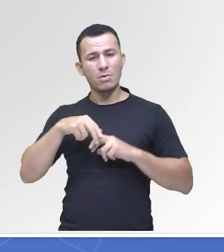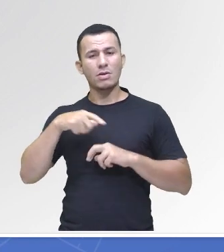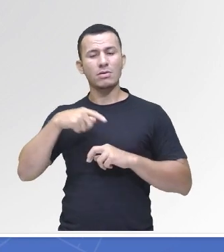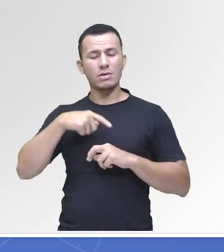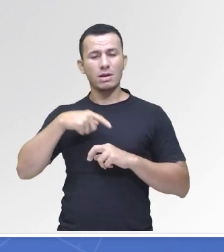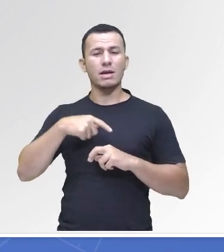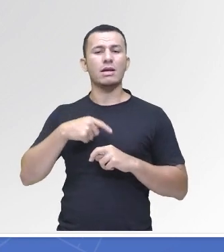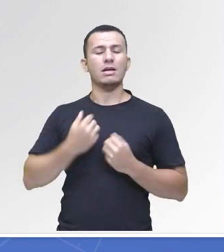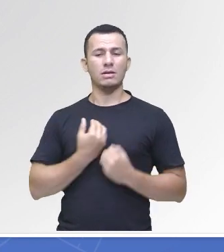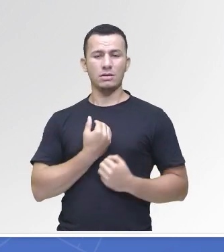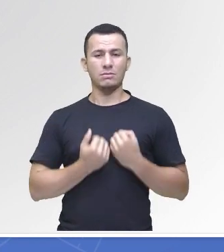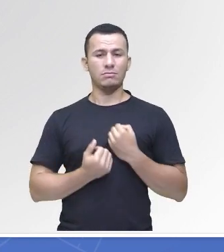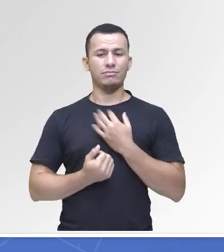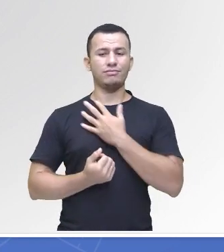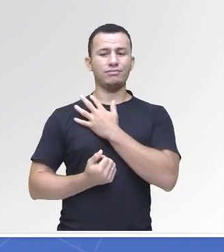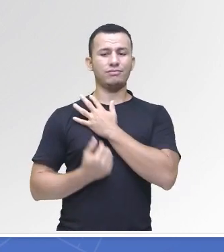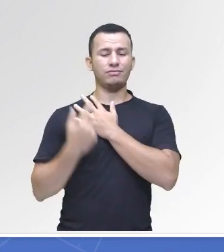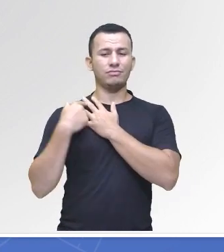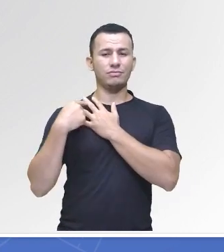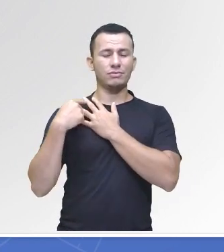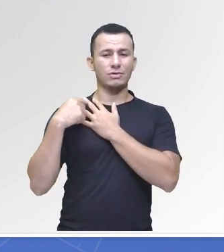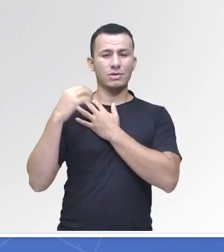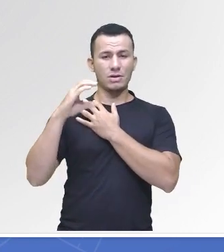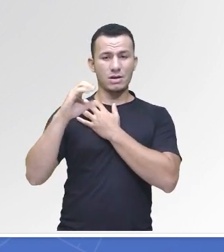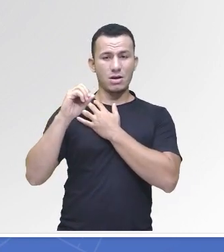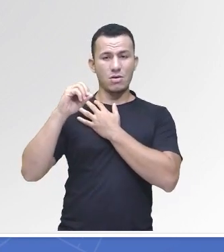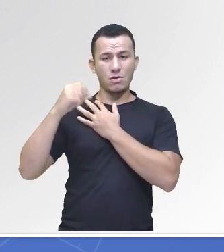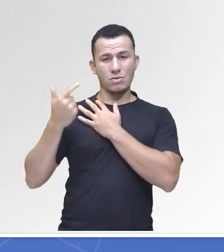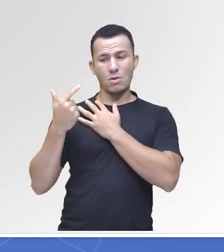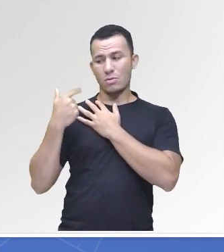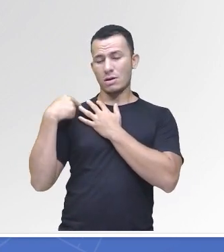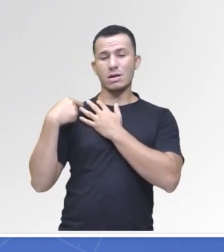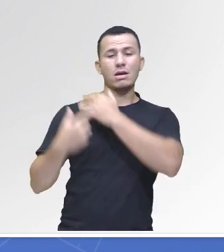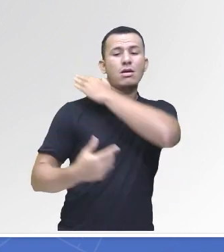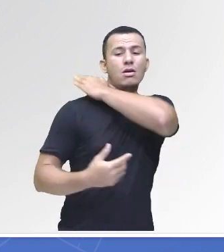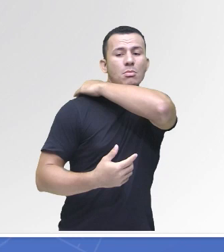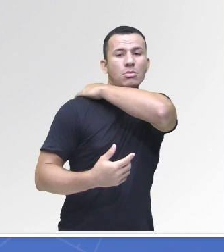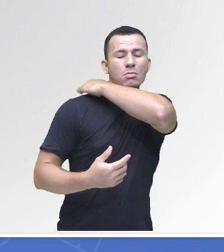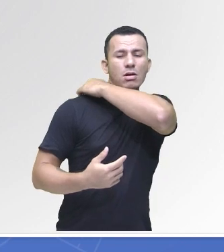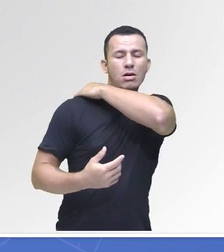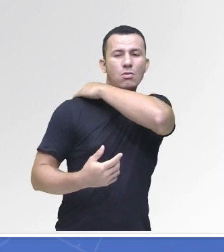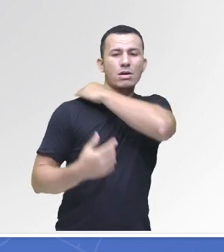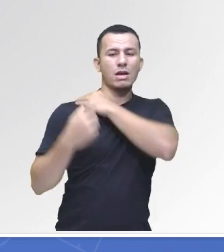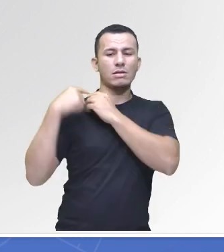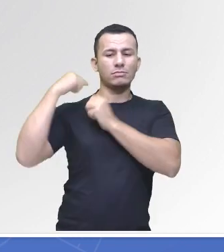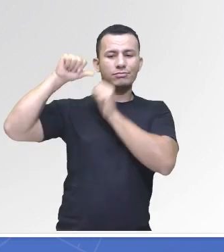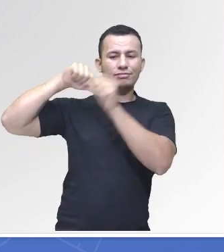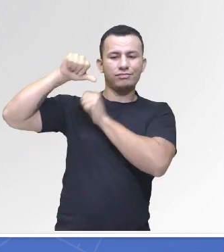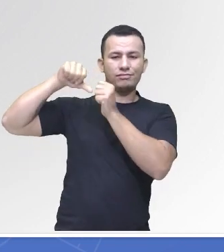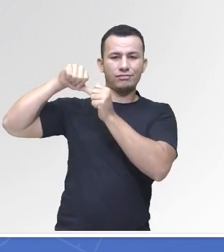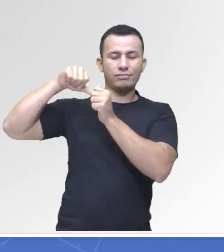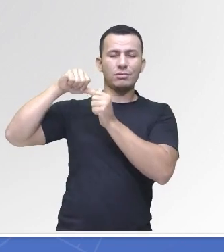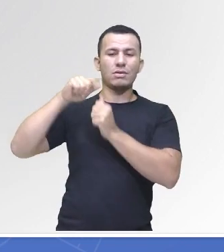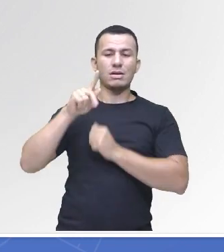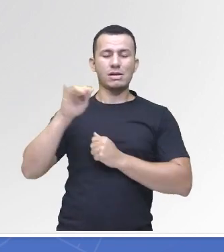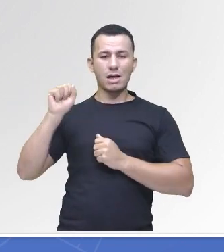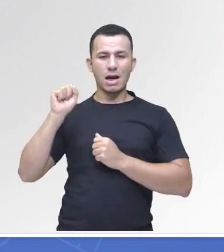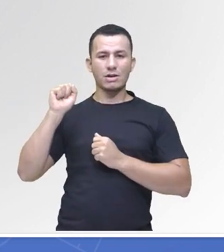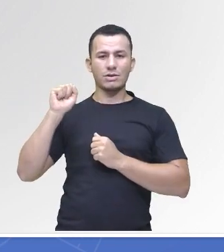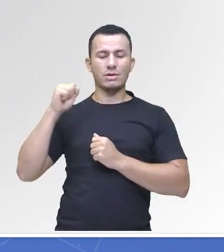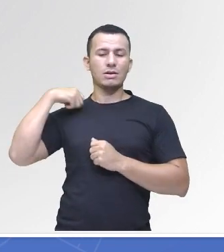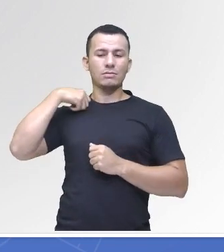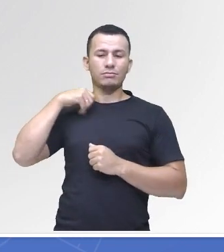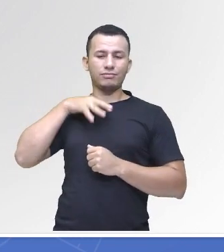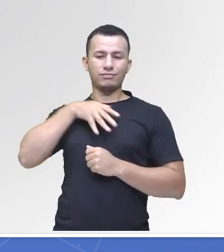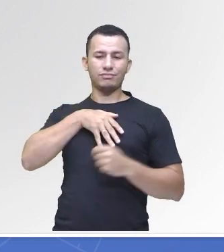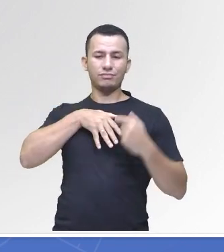sangue rico em gás carbônico para os pulmões, que é justamente lá nos pulmões que ocorre o quê? A troca gasosa, o gás carbônico